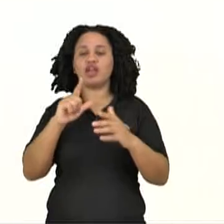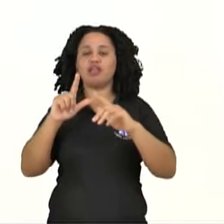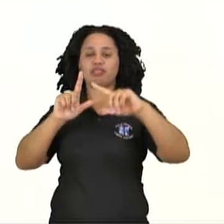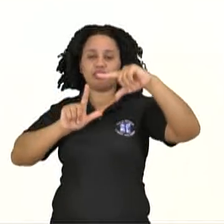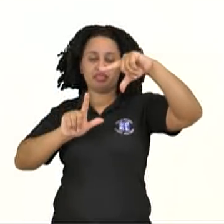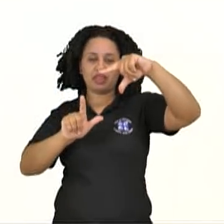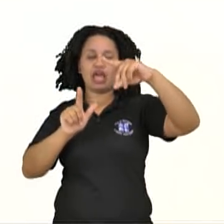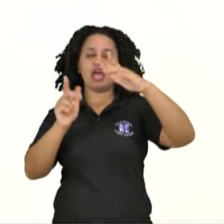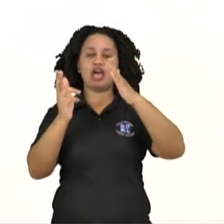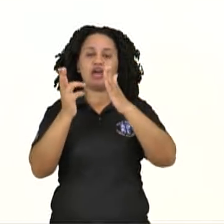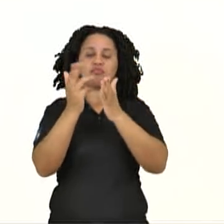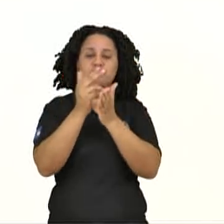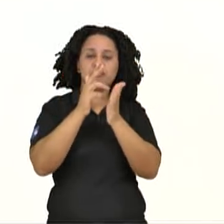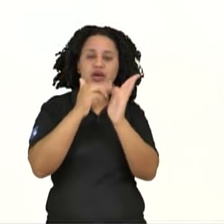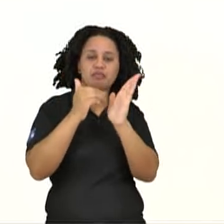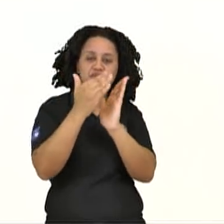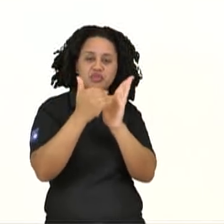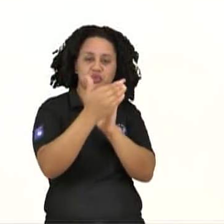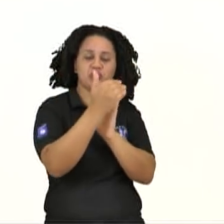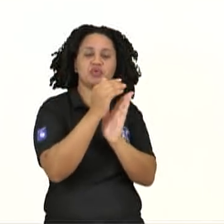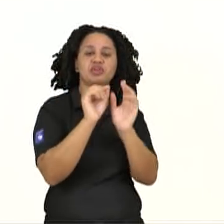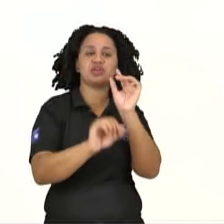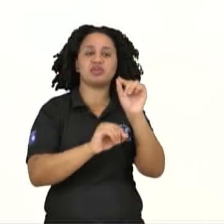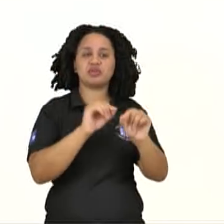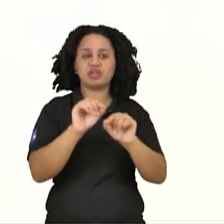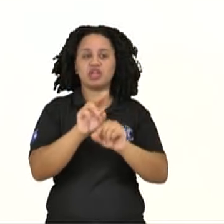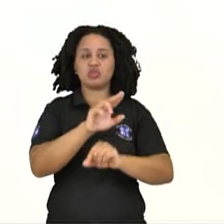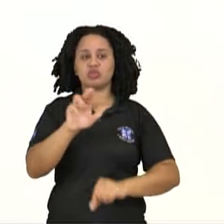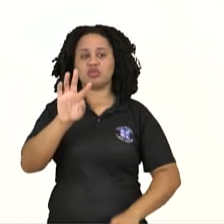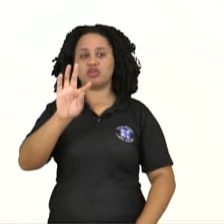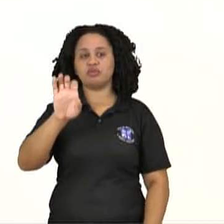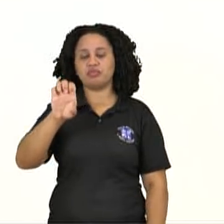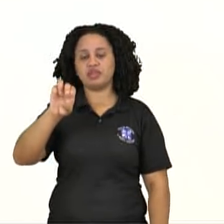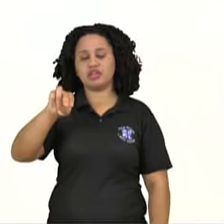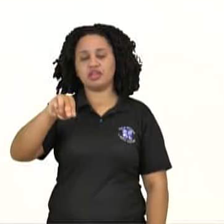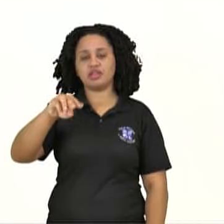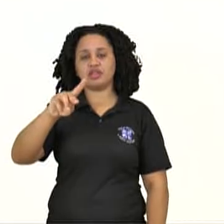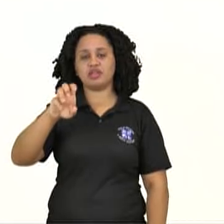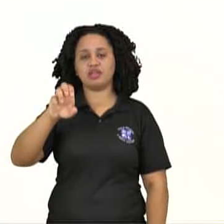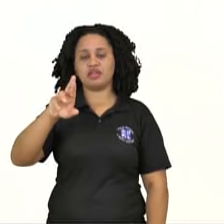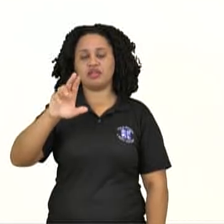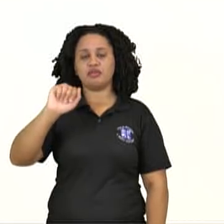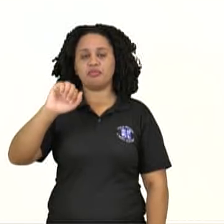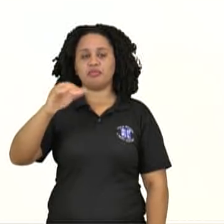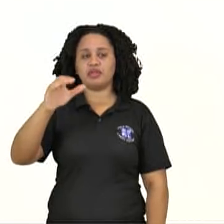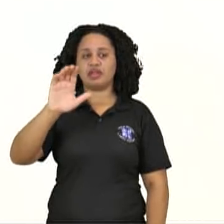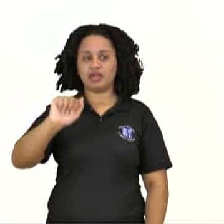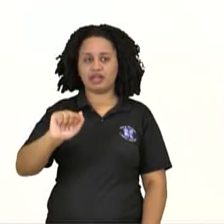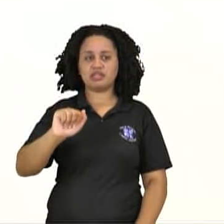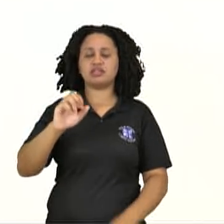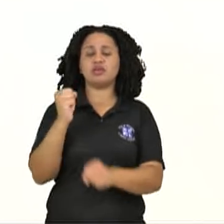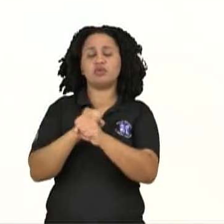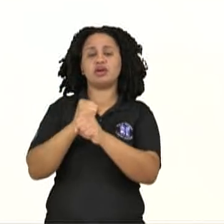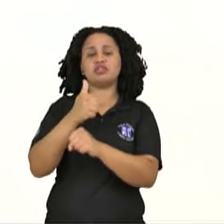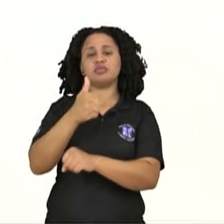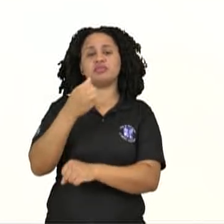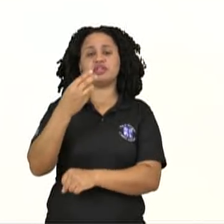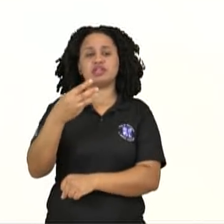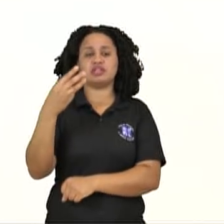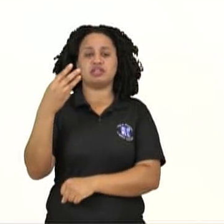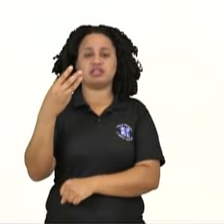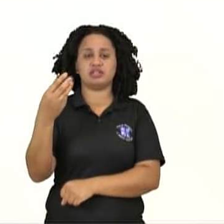de Temperança, Detalhe da Temperança, de Ambrogio Lorenzetti, de 1338. Nas mãos dela tem